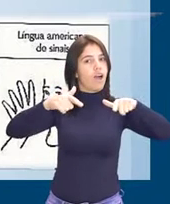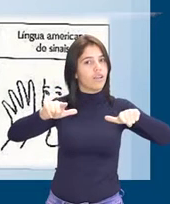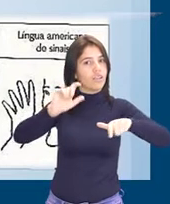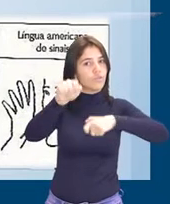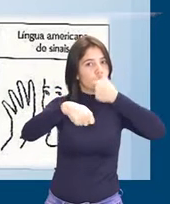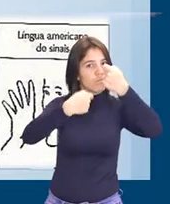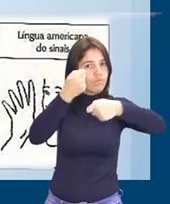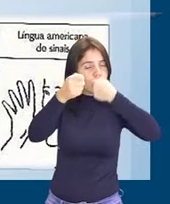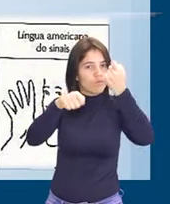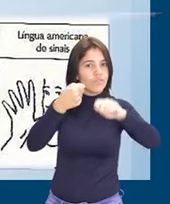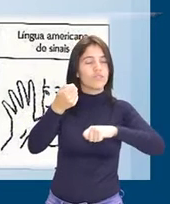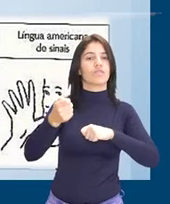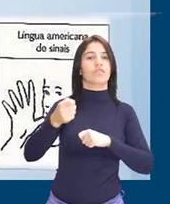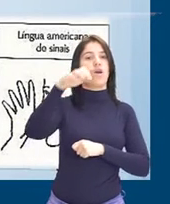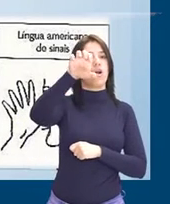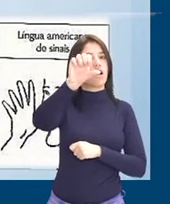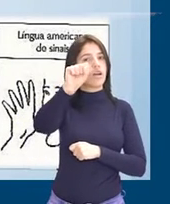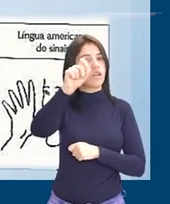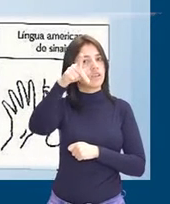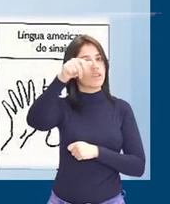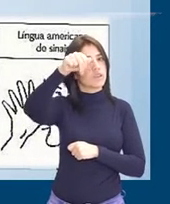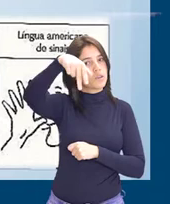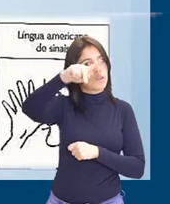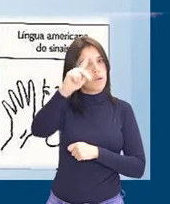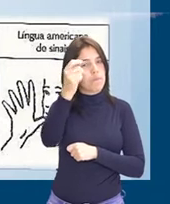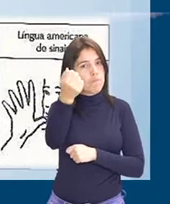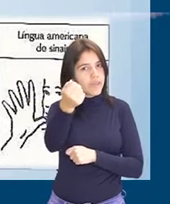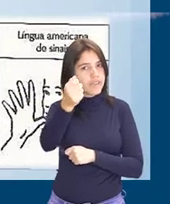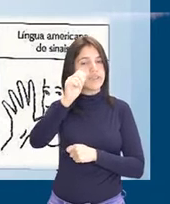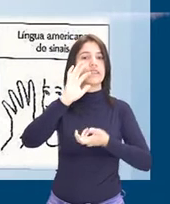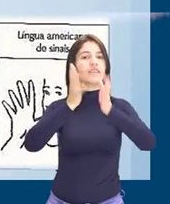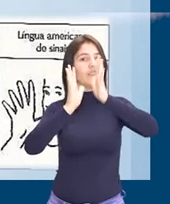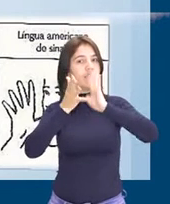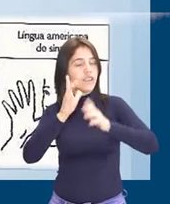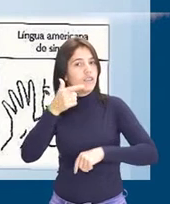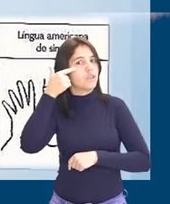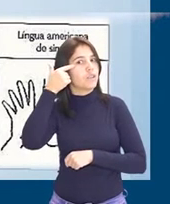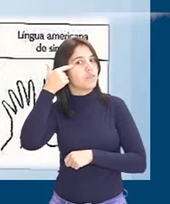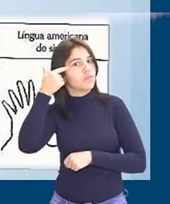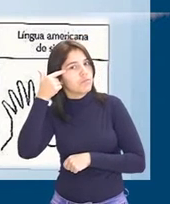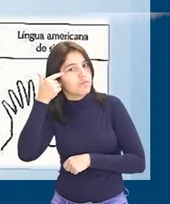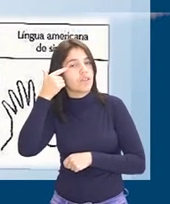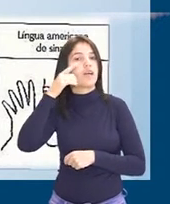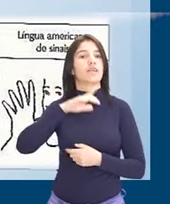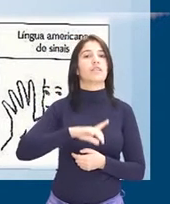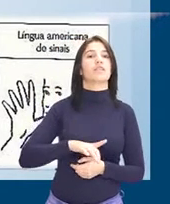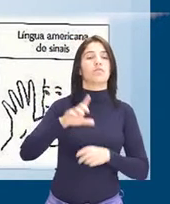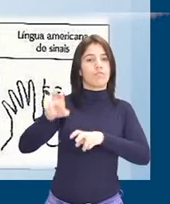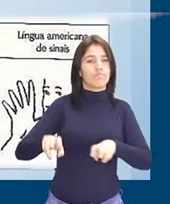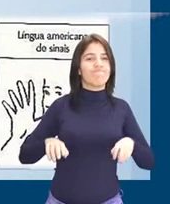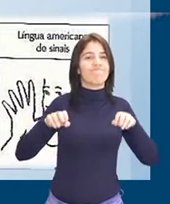na Espanha, a língua de sinais japonesa, a língua de sinais australiana e a língua de sinais